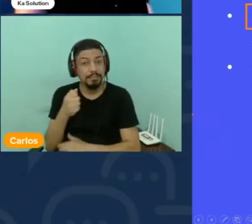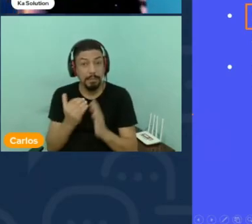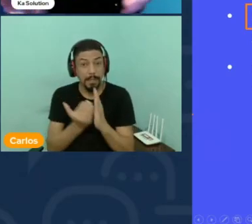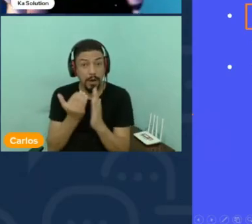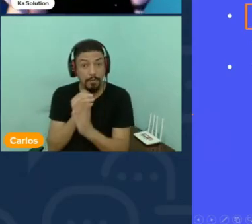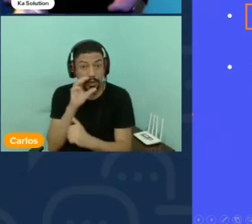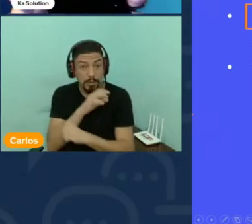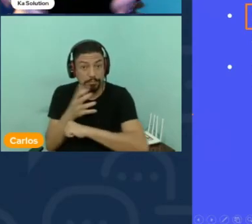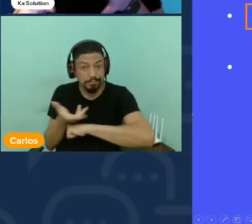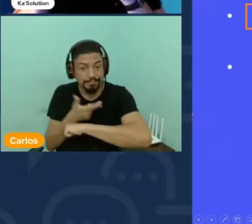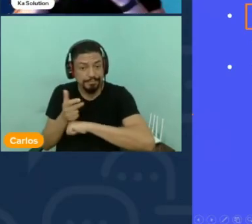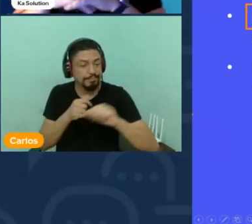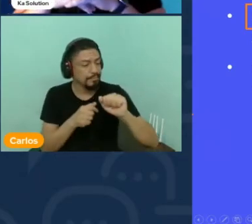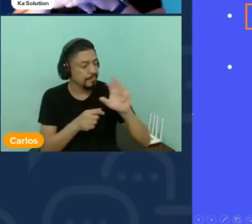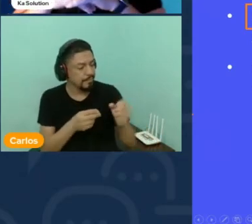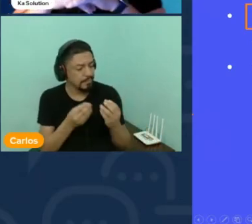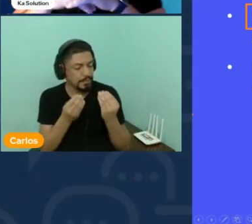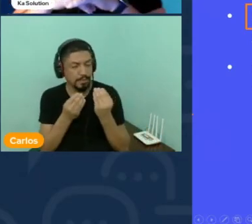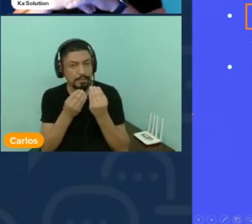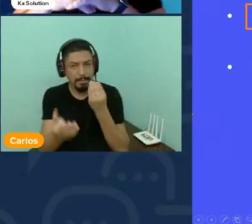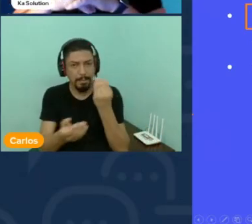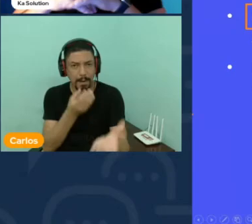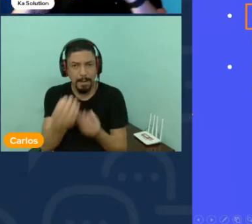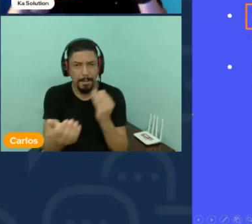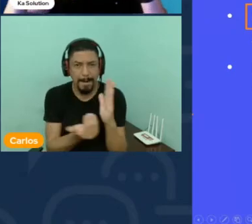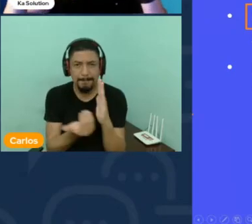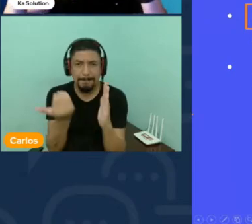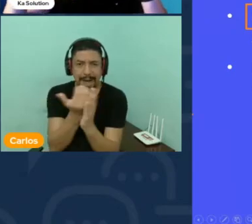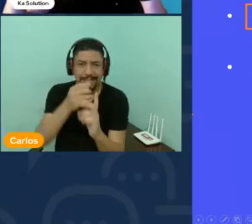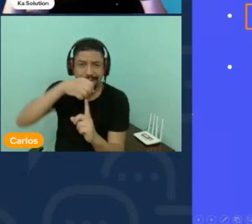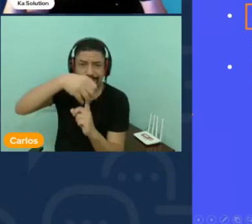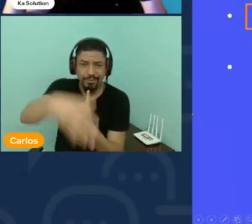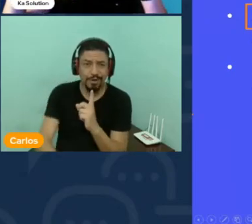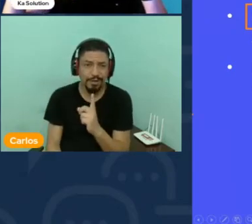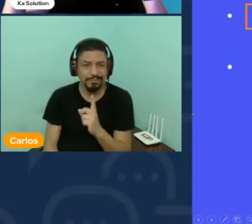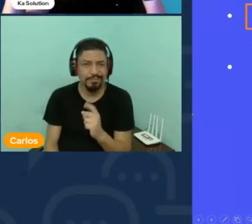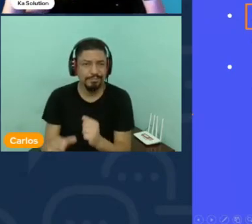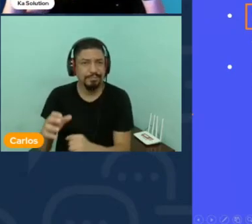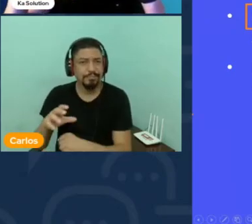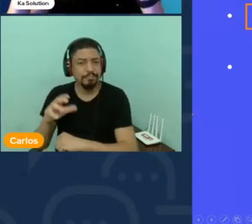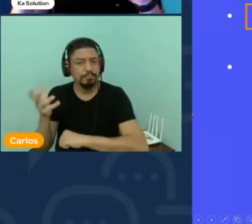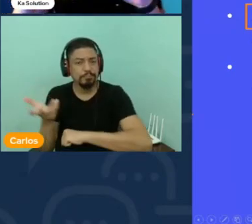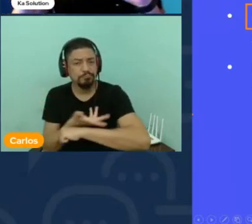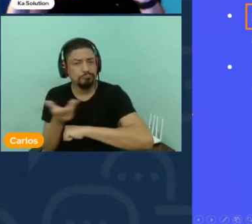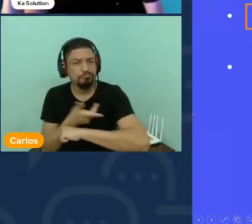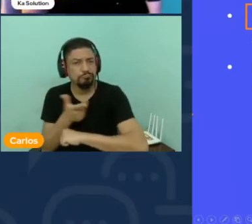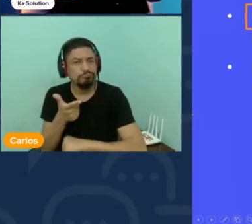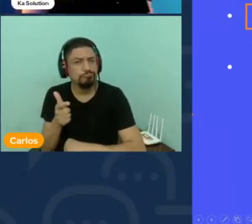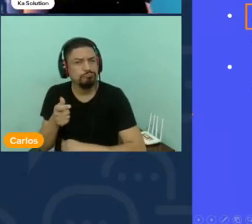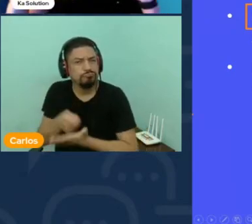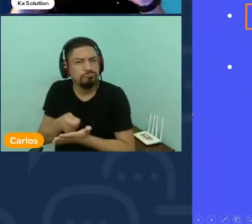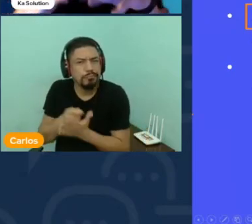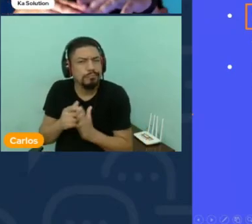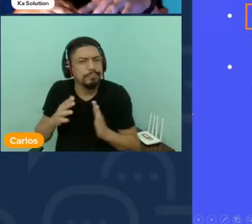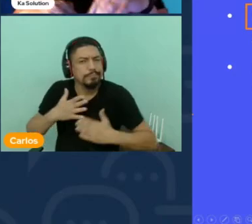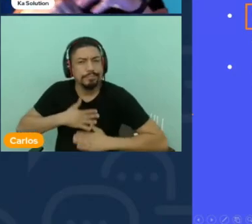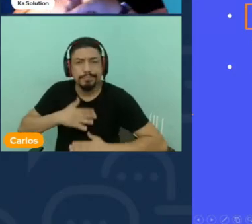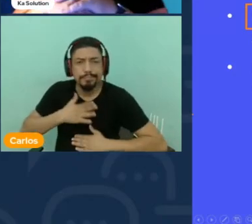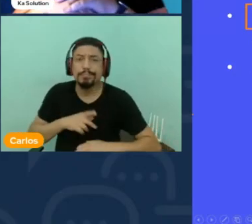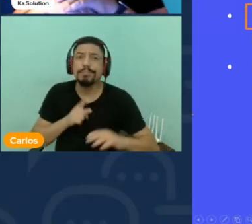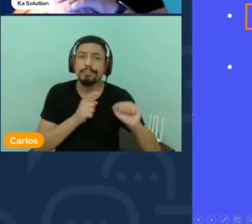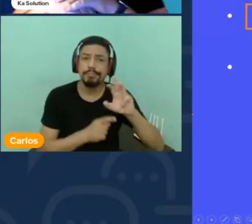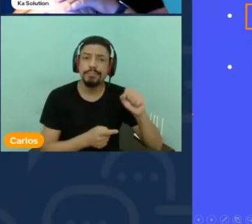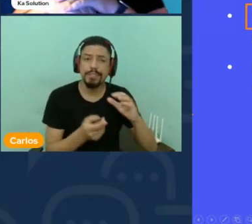desempenho, a AWS vai colocar mais servidores. Se o meu desempenho não está sendo exigido naquele momento, ela vai